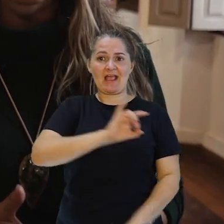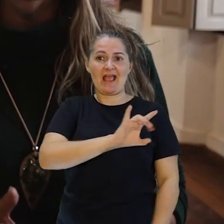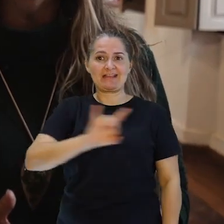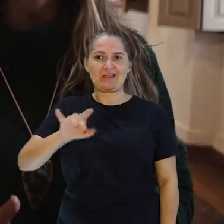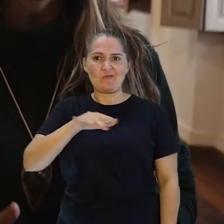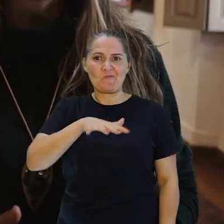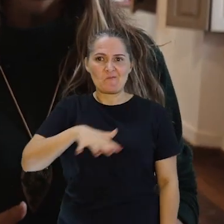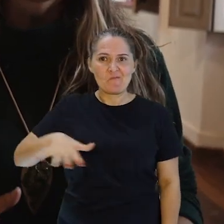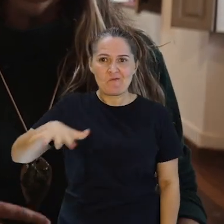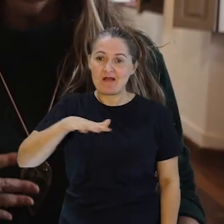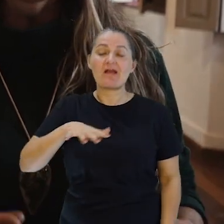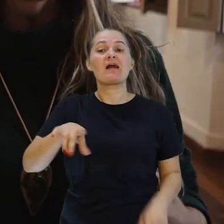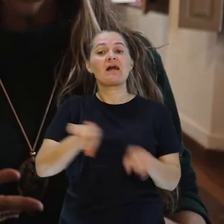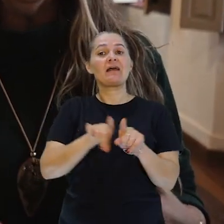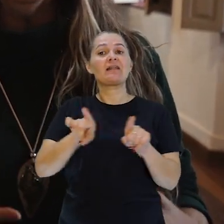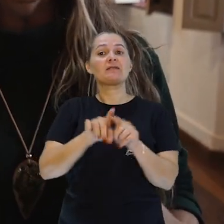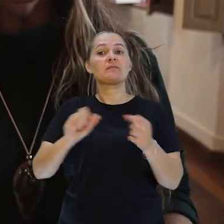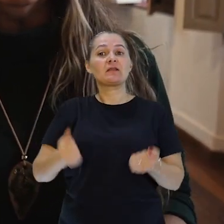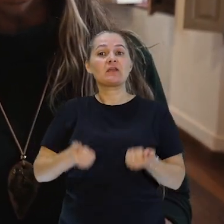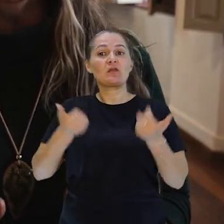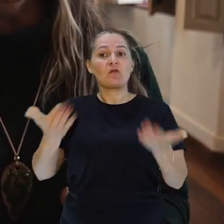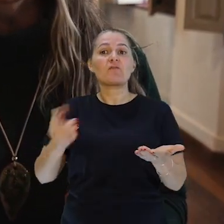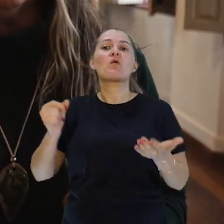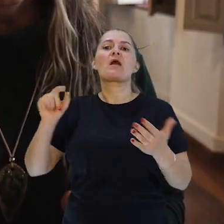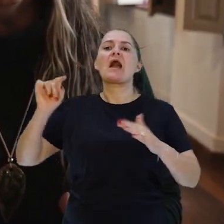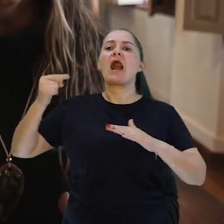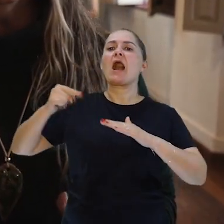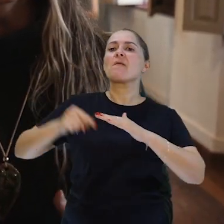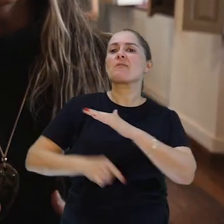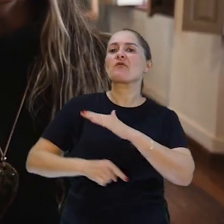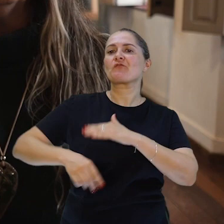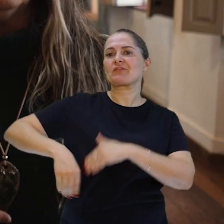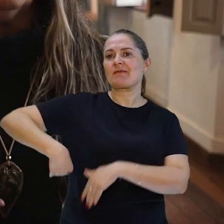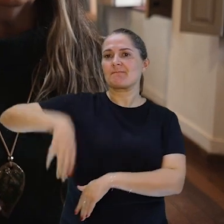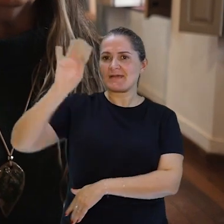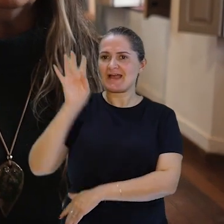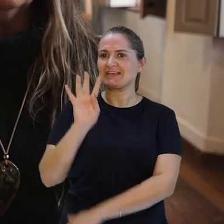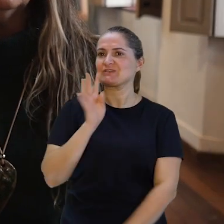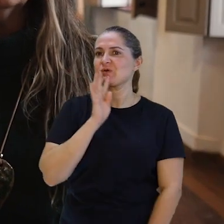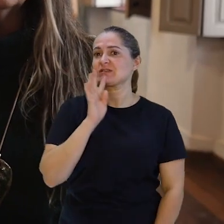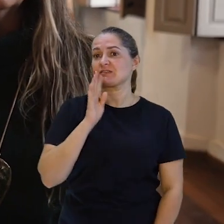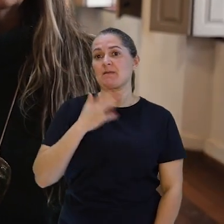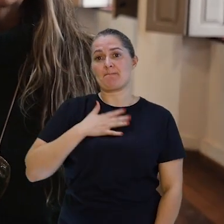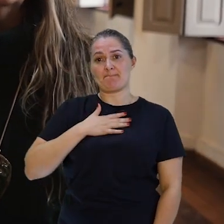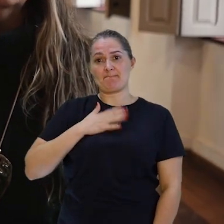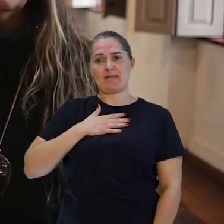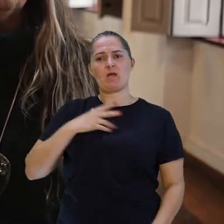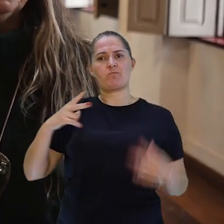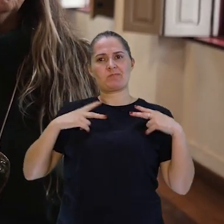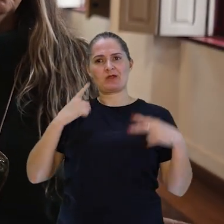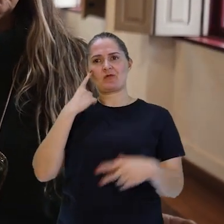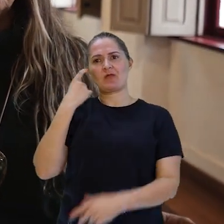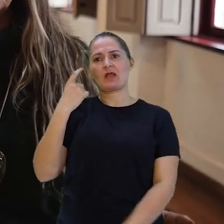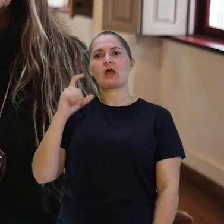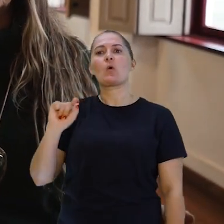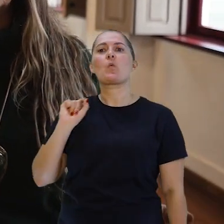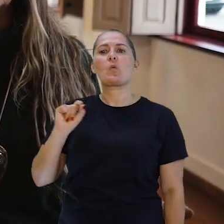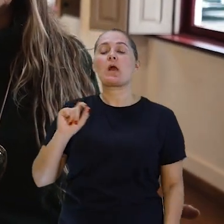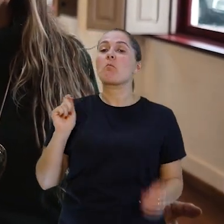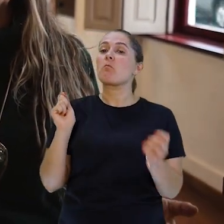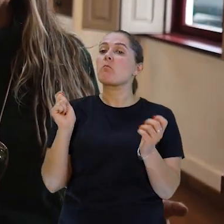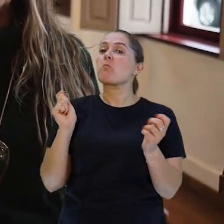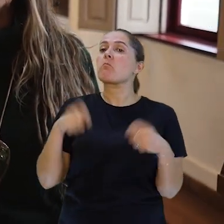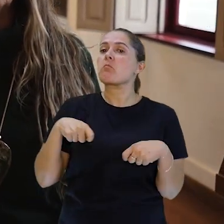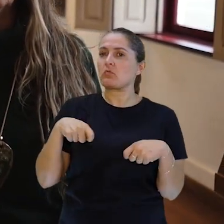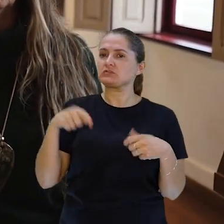nessa área e que nos proporcionaram aprofundar um pouco, né? No meu caso, eu tinha interesse a partir